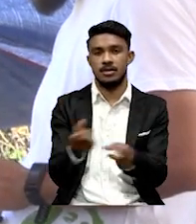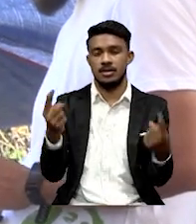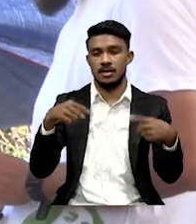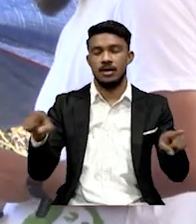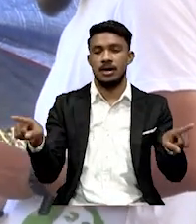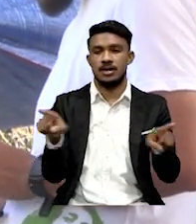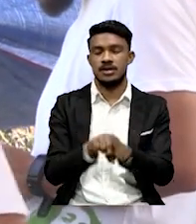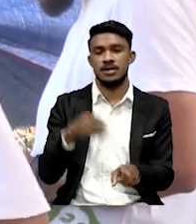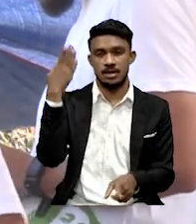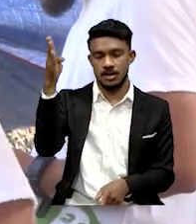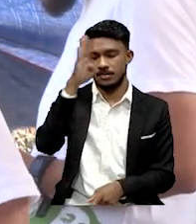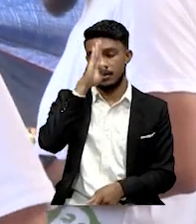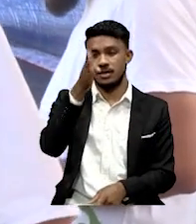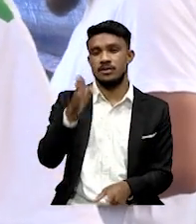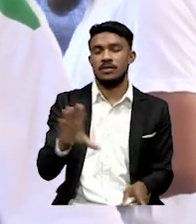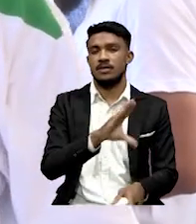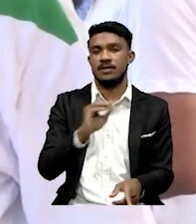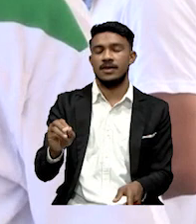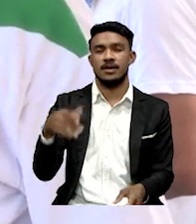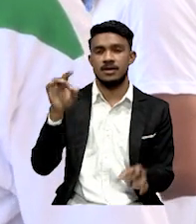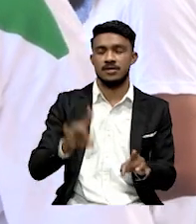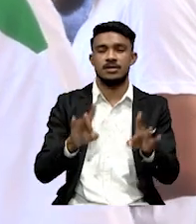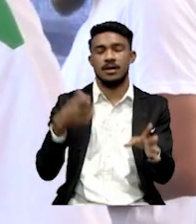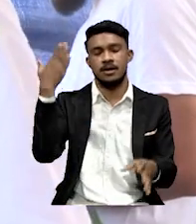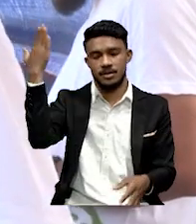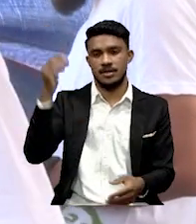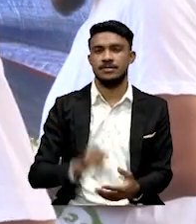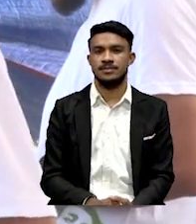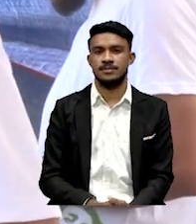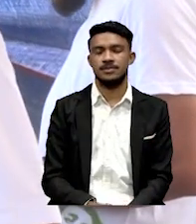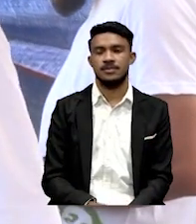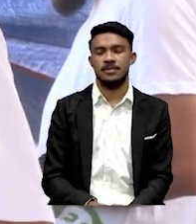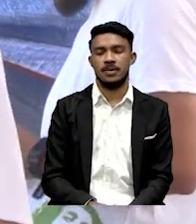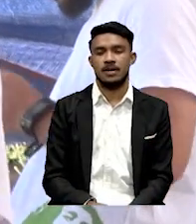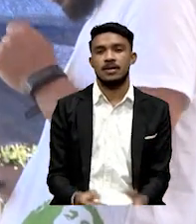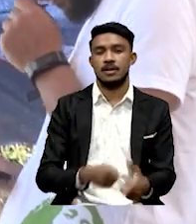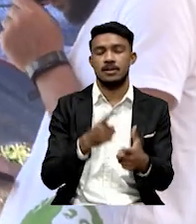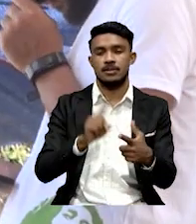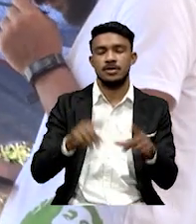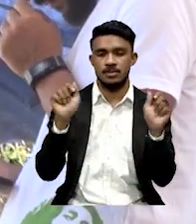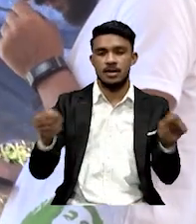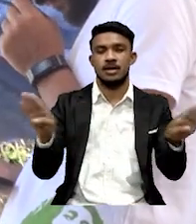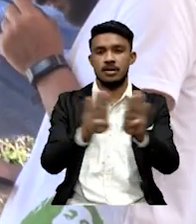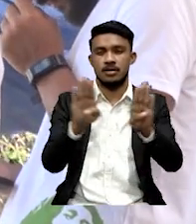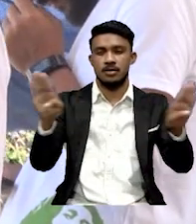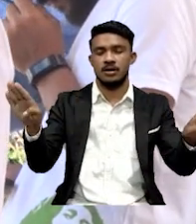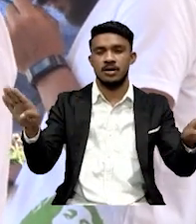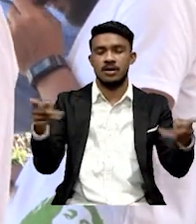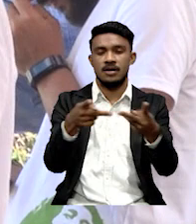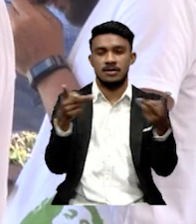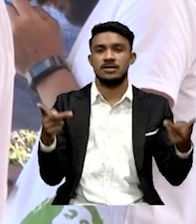é Bali, e Byron Bay, e Austrália na vane. Ou bel loque, centro ida,